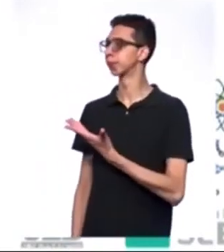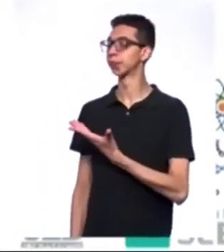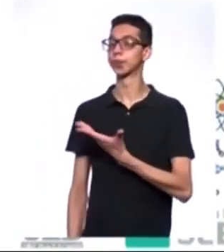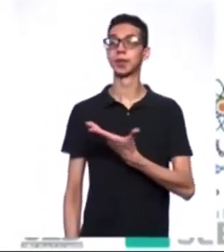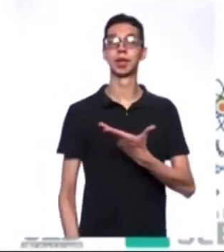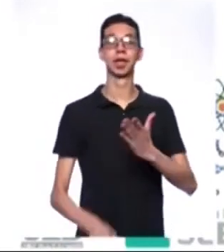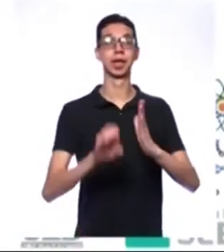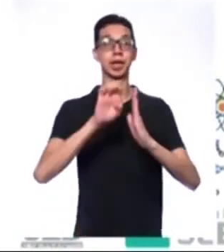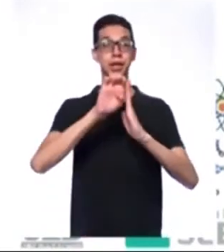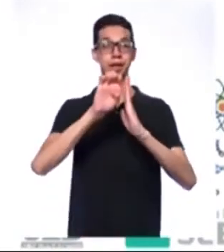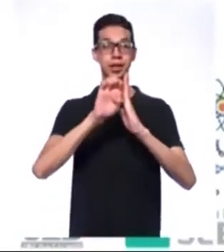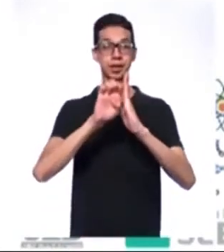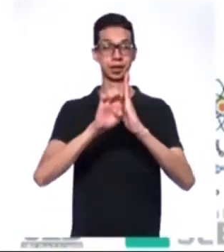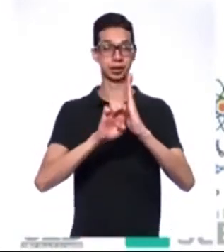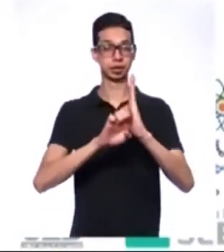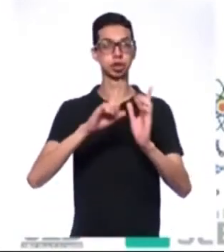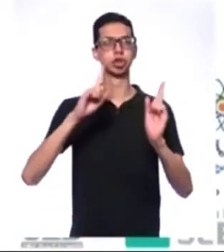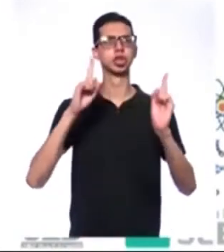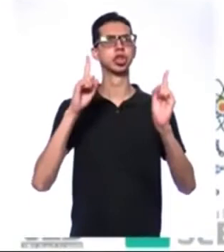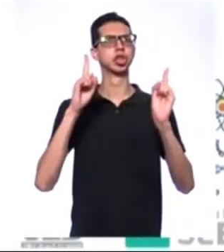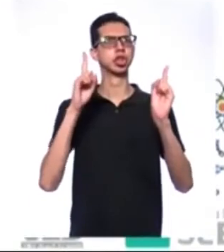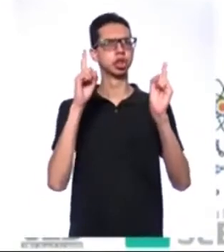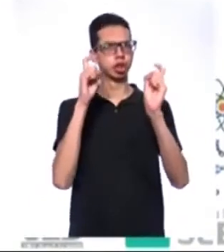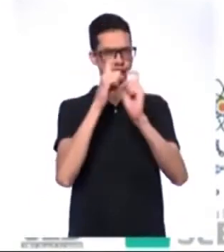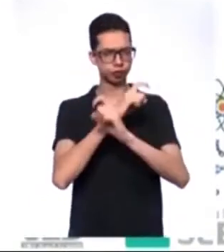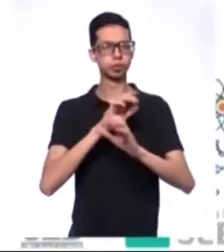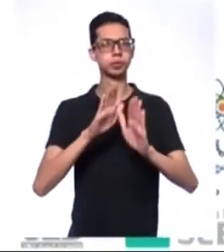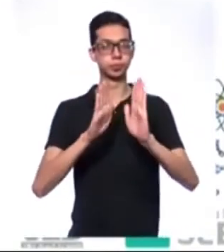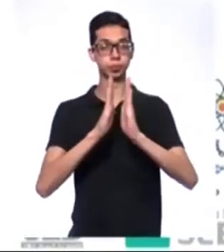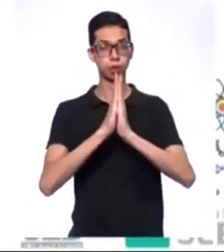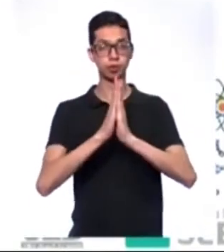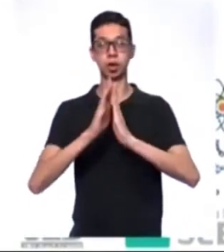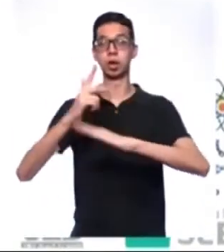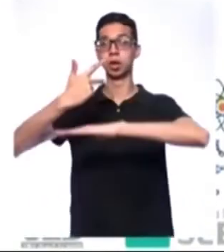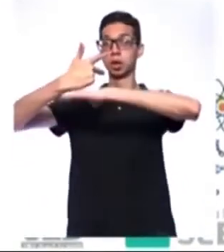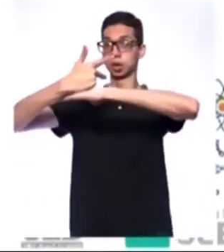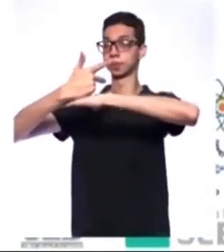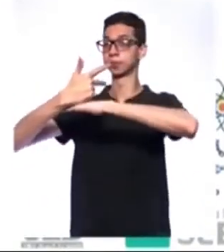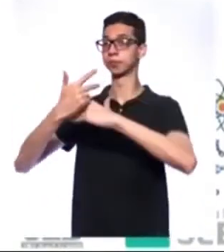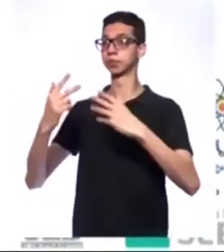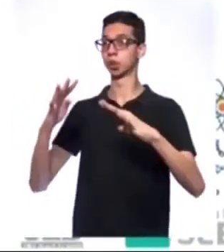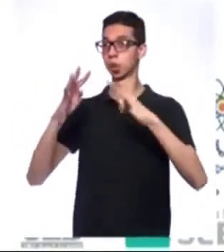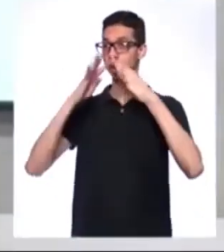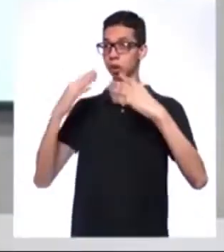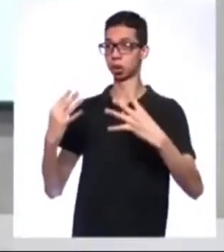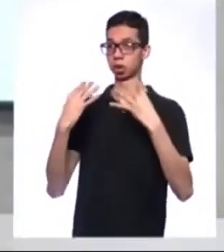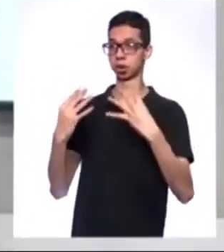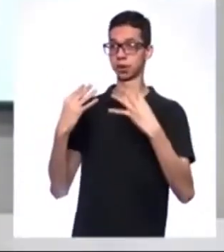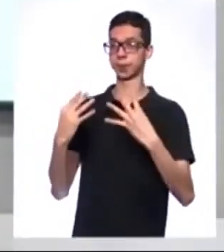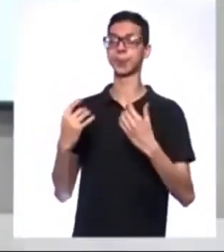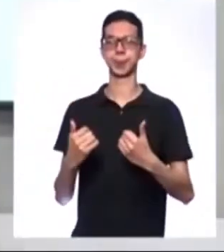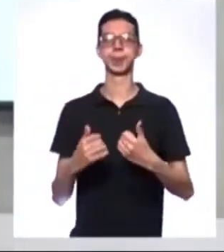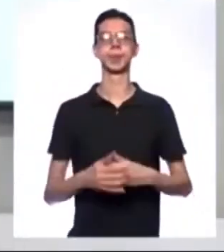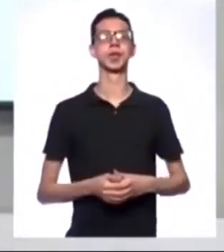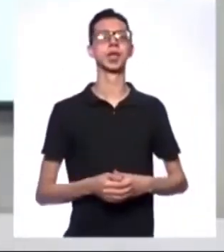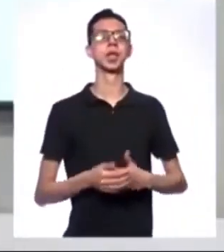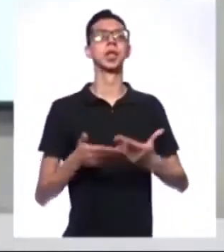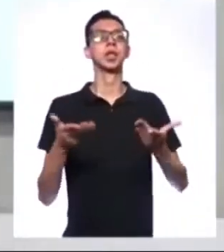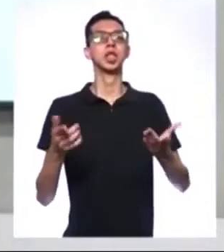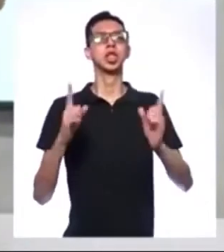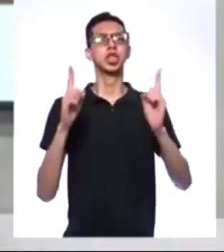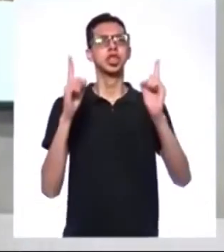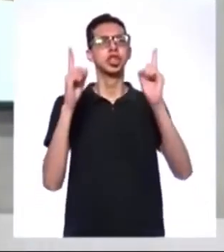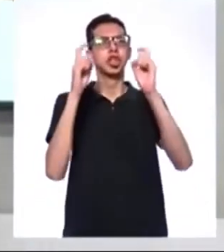ele já é um pouquinho mais difícil né Vem para mim aqui por gentileza vamos lá esse exercício já é um pouquinho mais